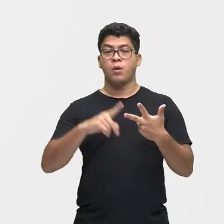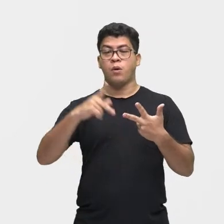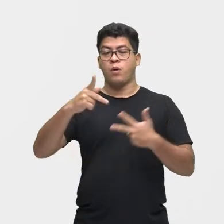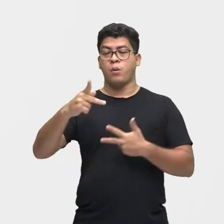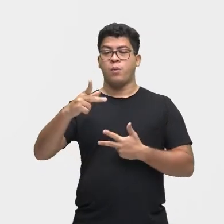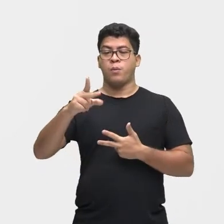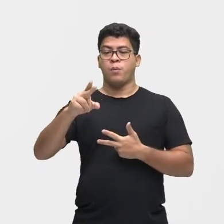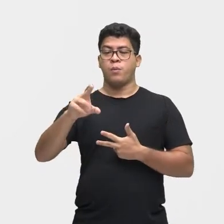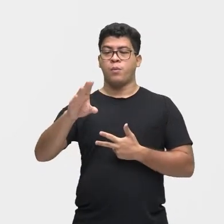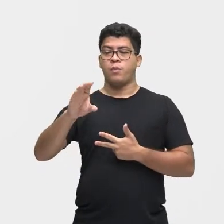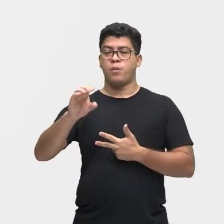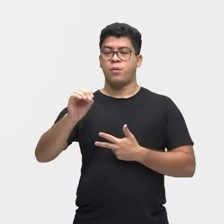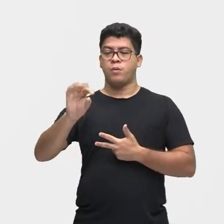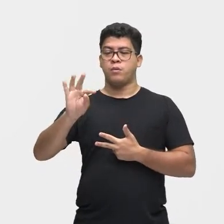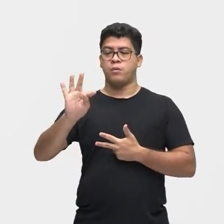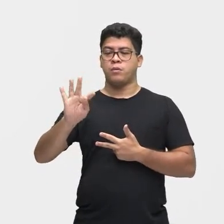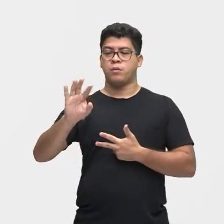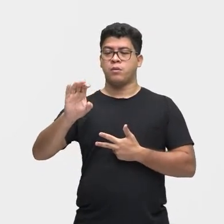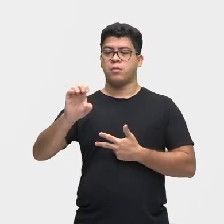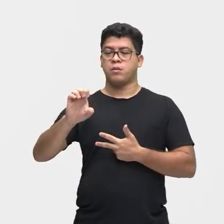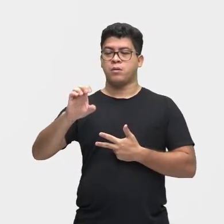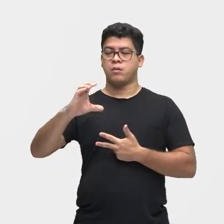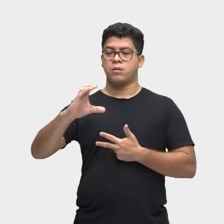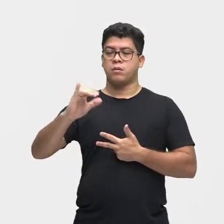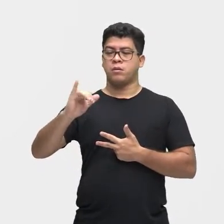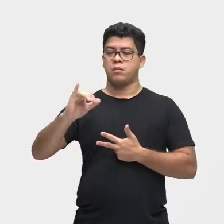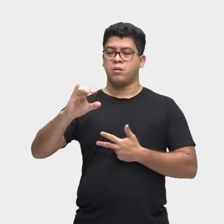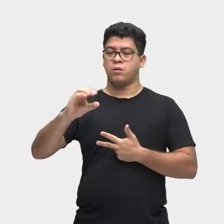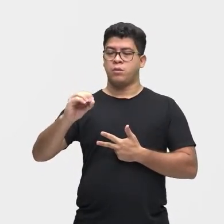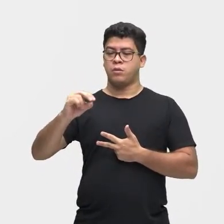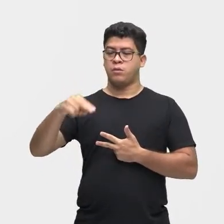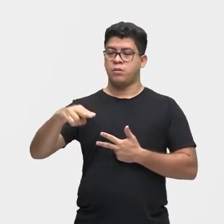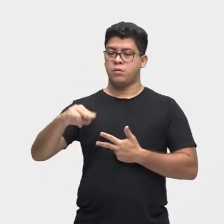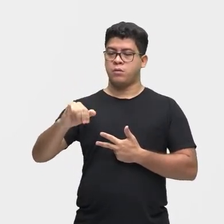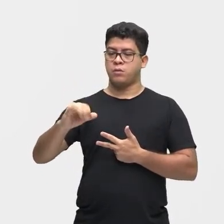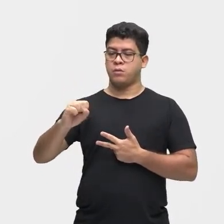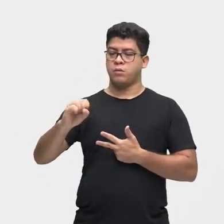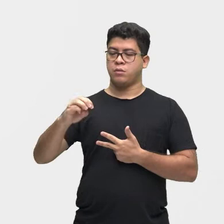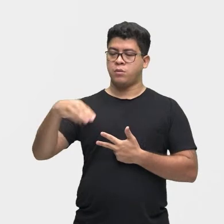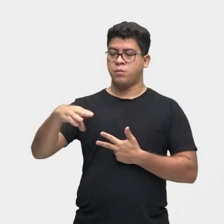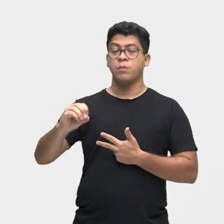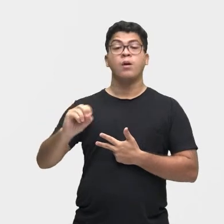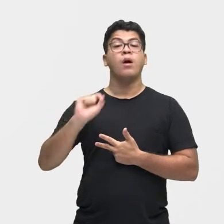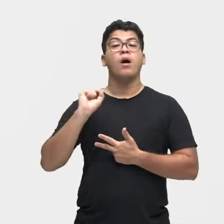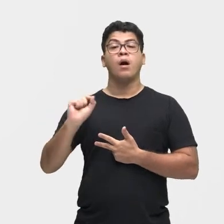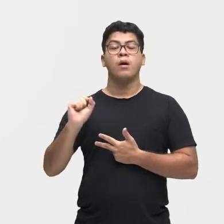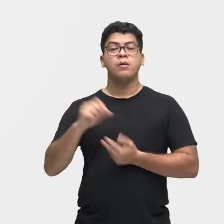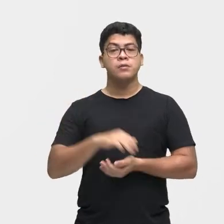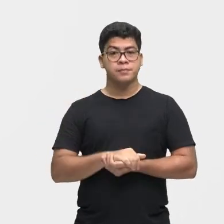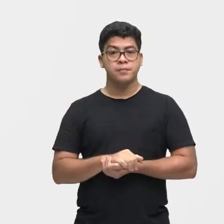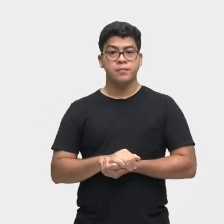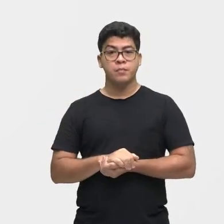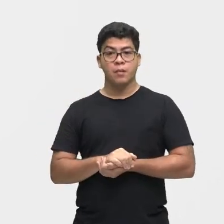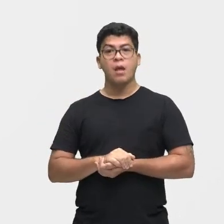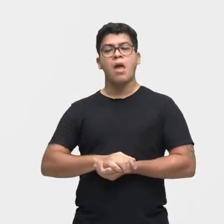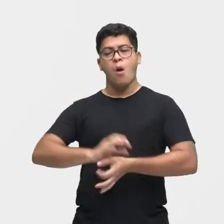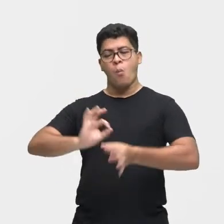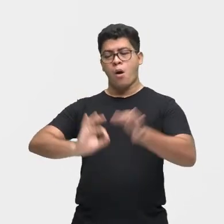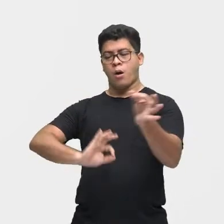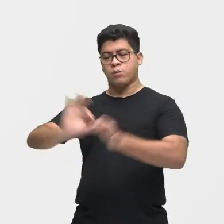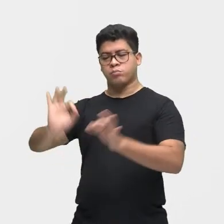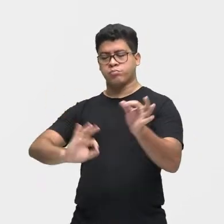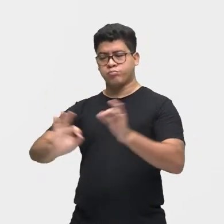protecionismo. Lembra que eu falei para vocês a palavra protecionismo? Lembra porque proteção. Então, é uma política de intervenção do Estado